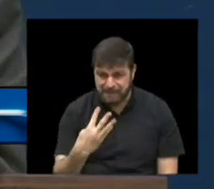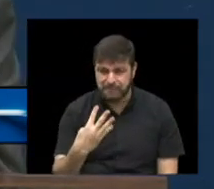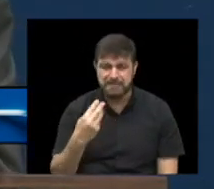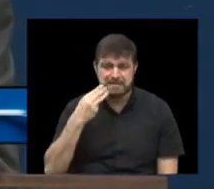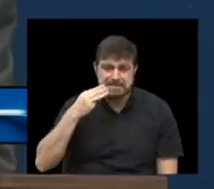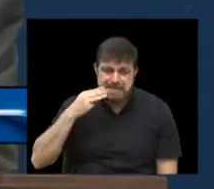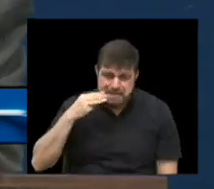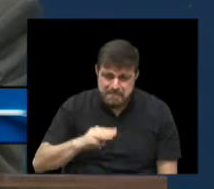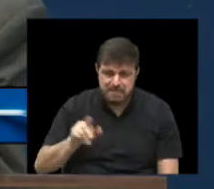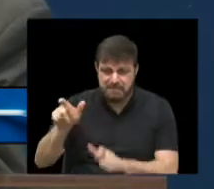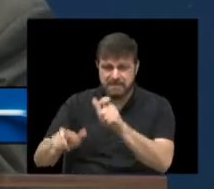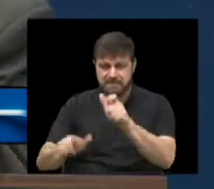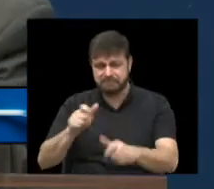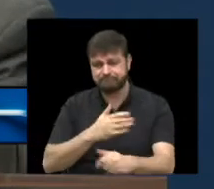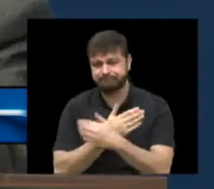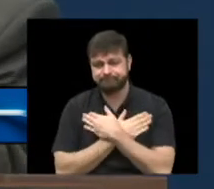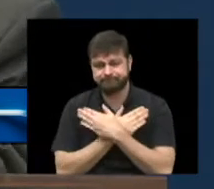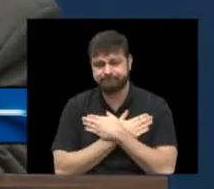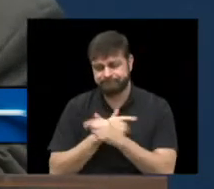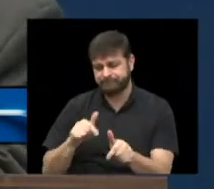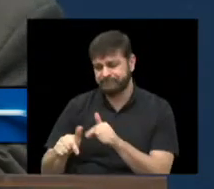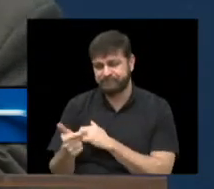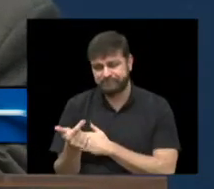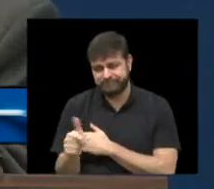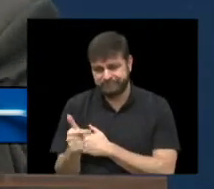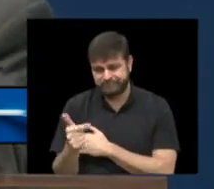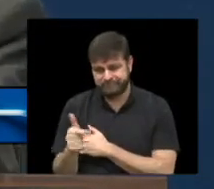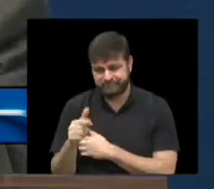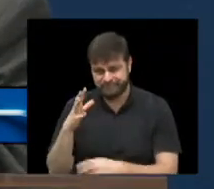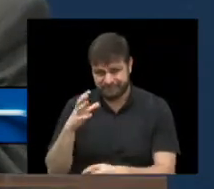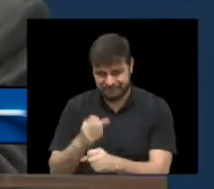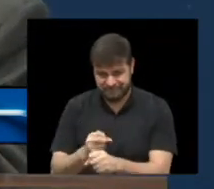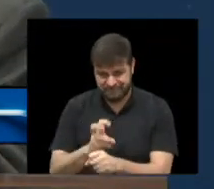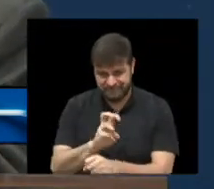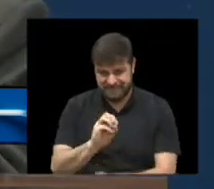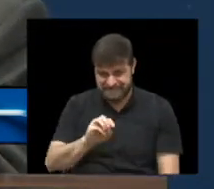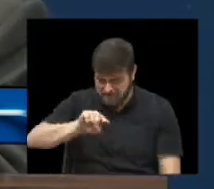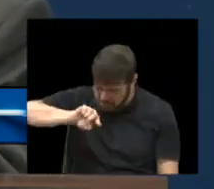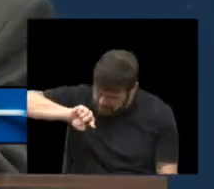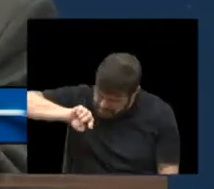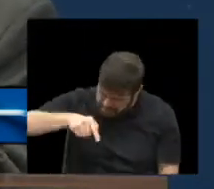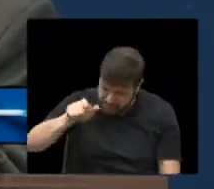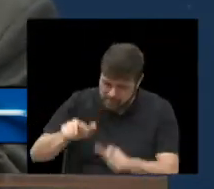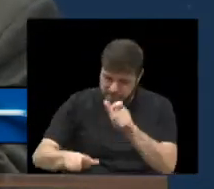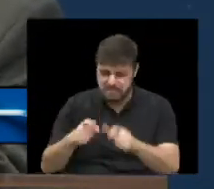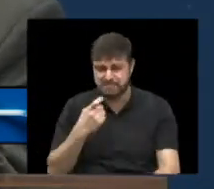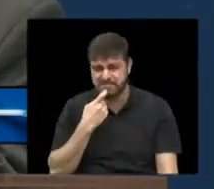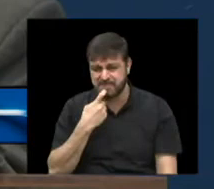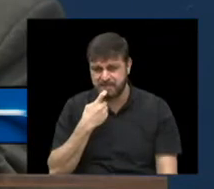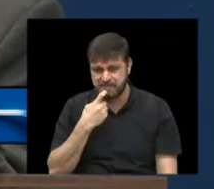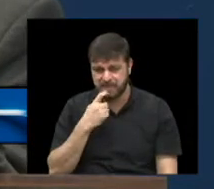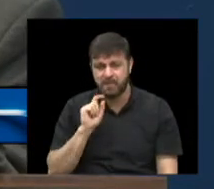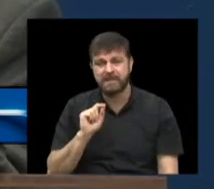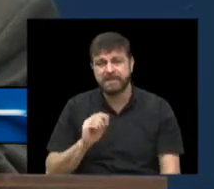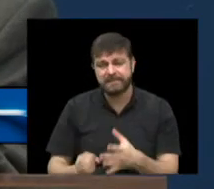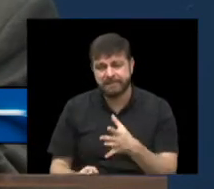nesse país, mais de 50 mil desempregados somente na nossa cidade. Obviamente, o que